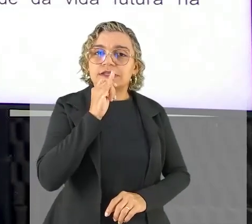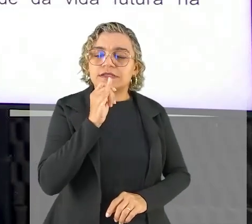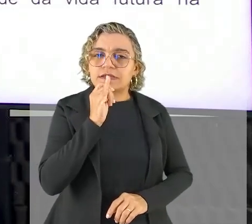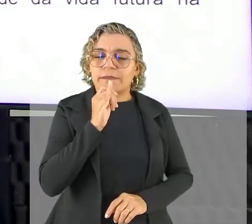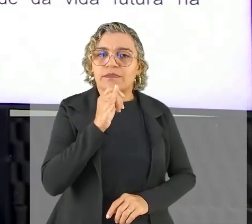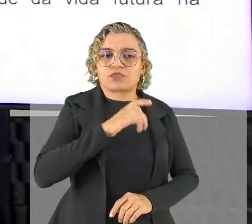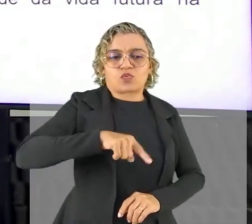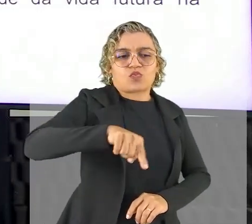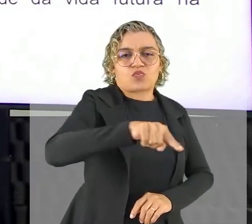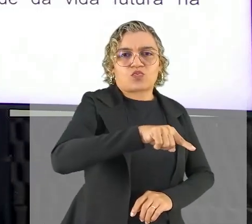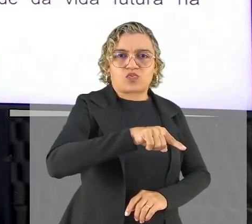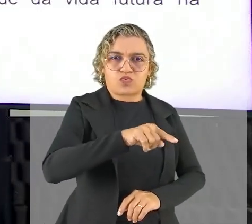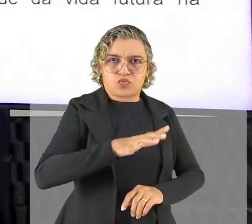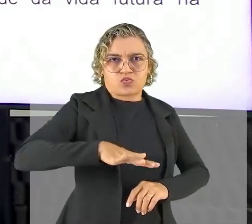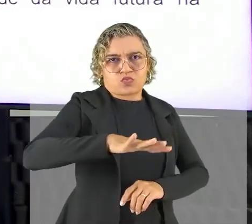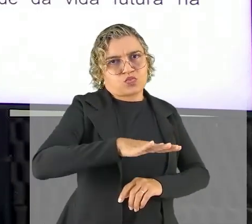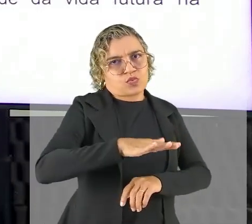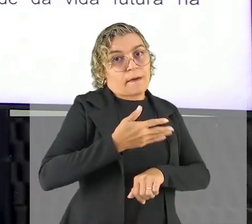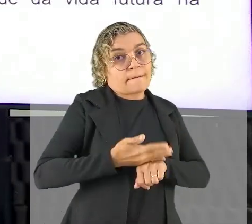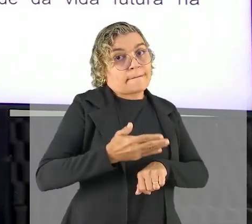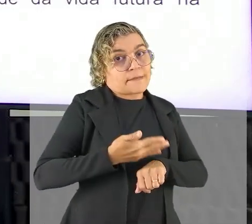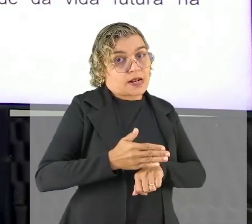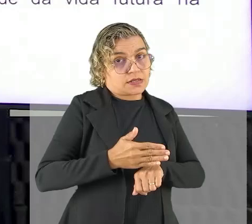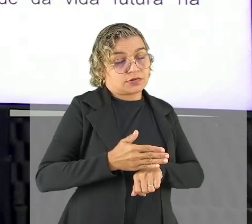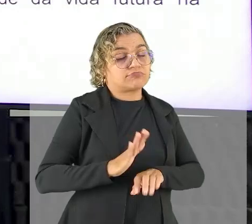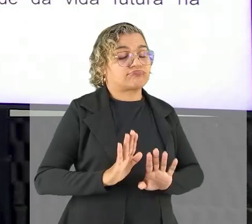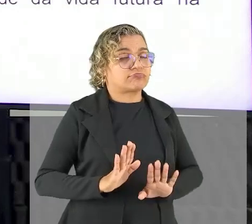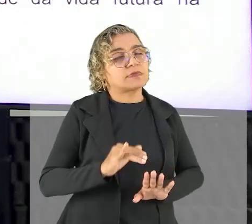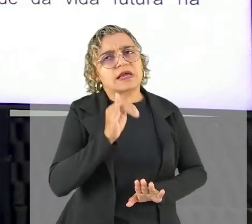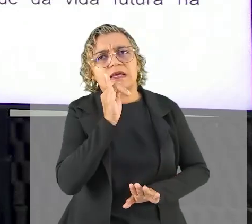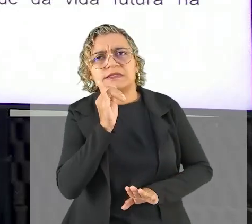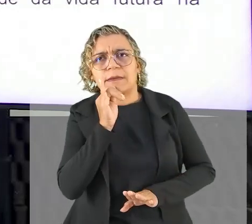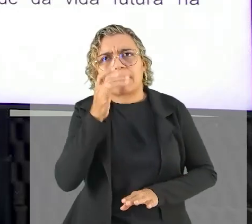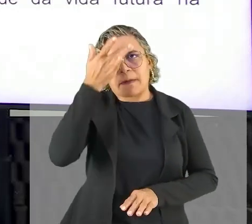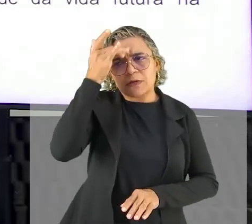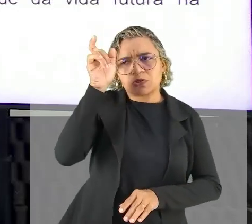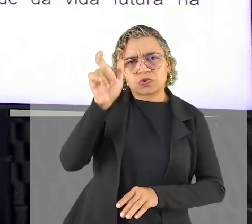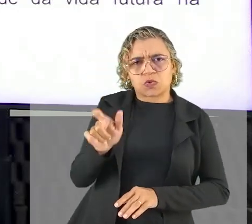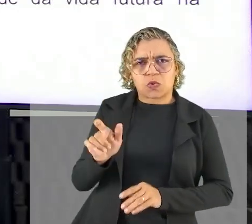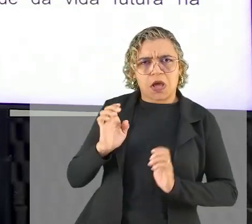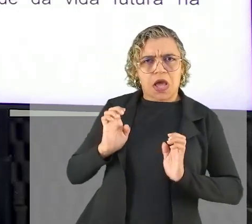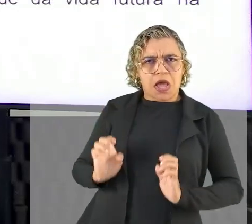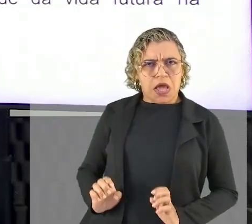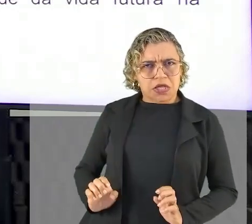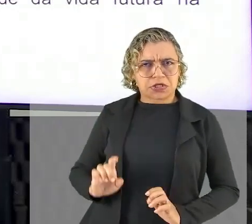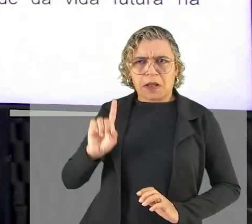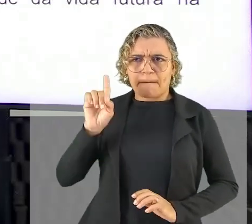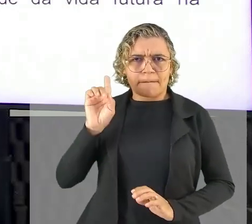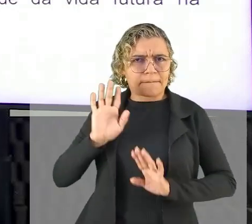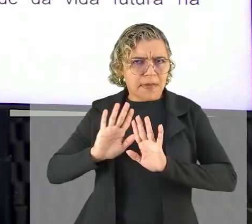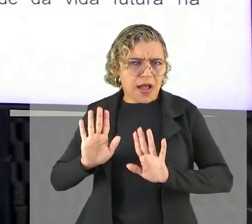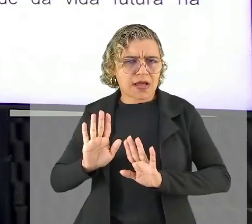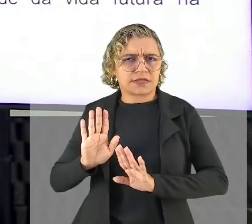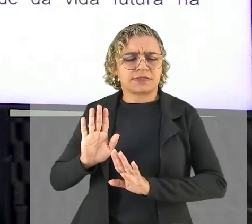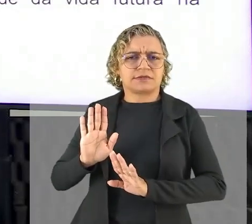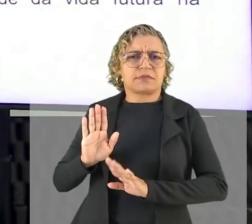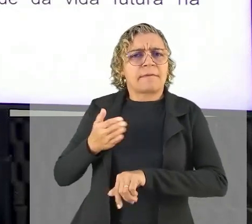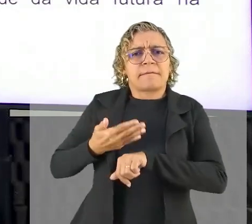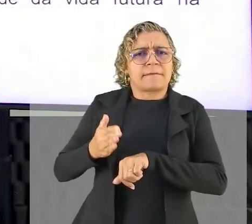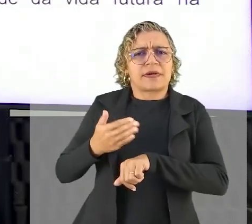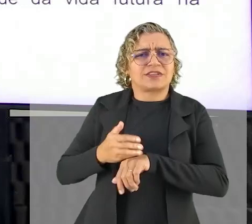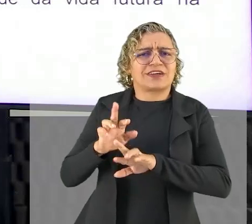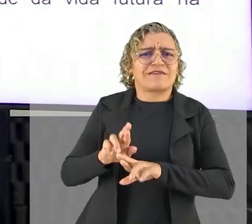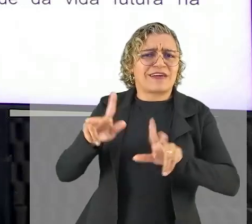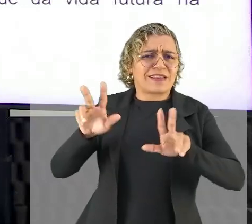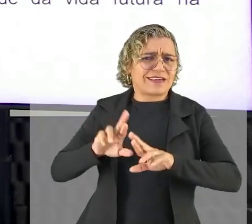nessa dimensão da prática, não na dimensão do discurso. Não adianta nada uma pessoa dizer que é ética, isso e aquilo, se na prática, que é onde a ética se efetiva,